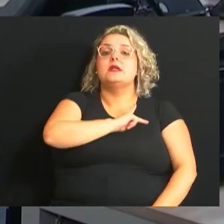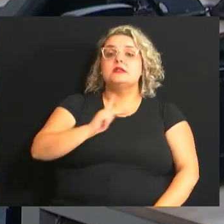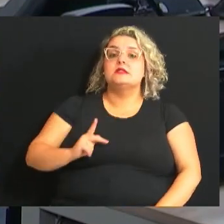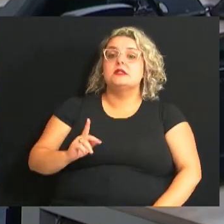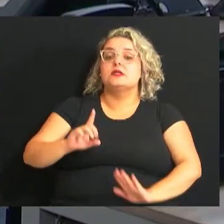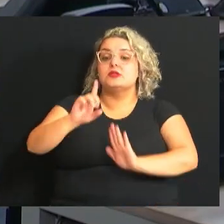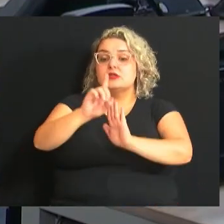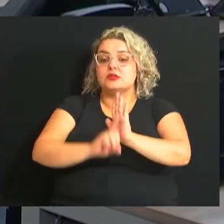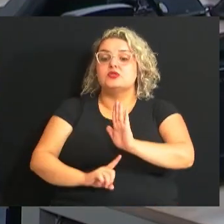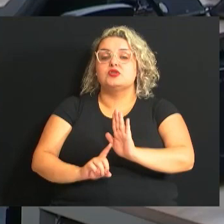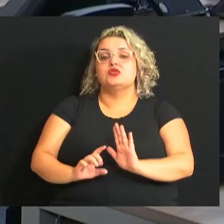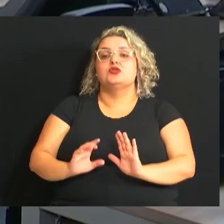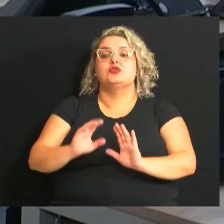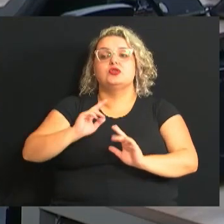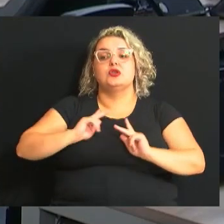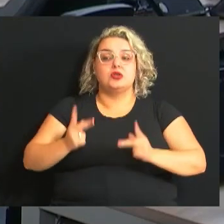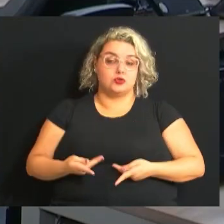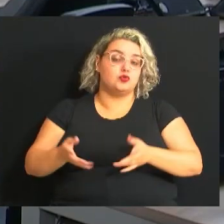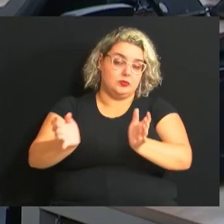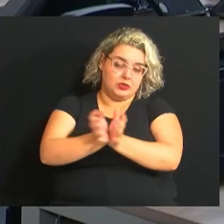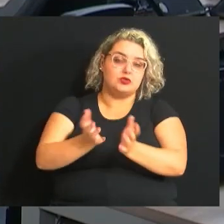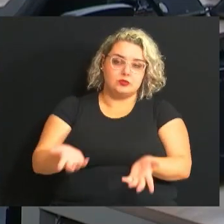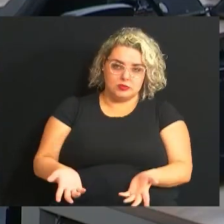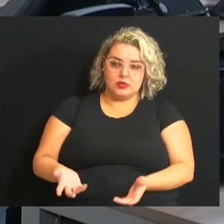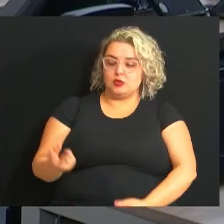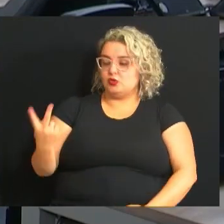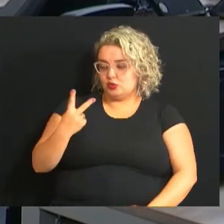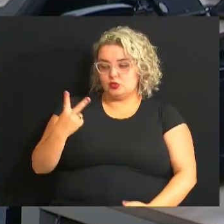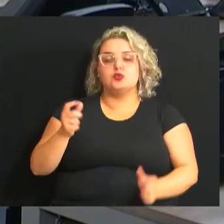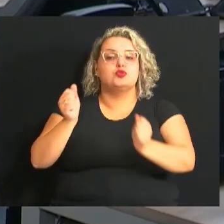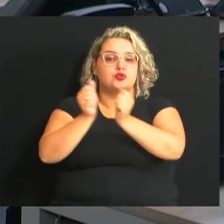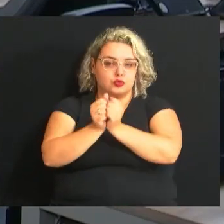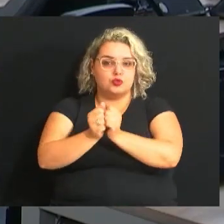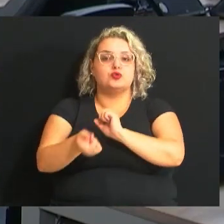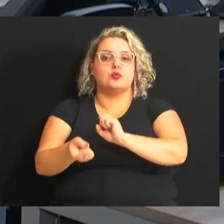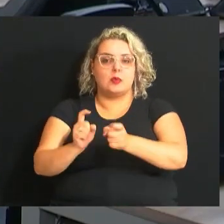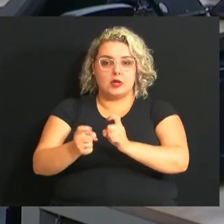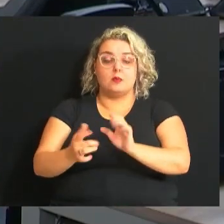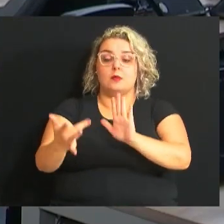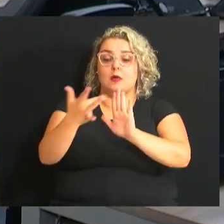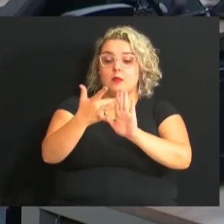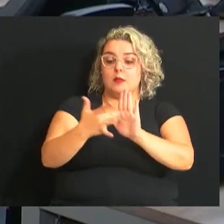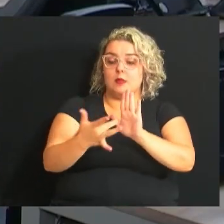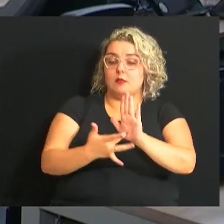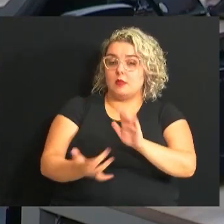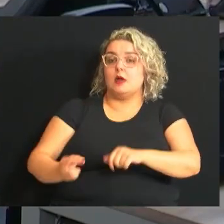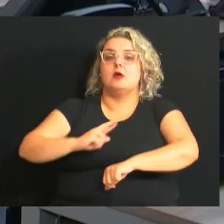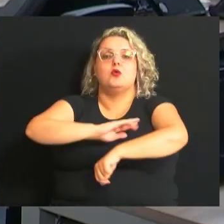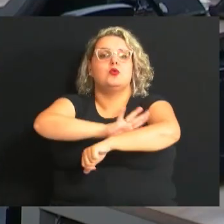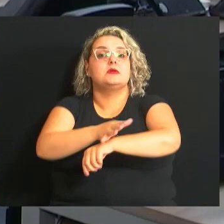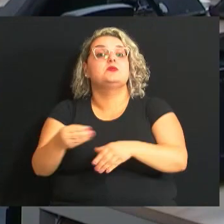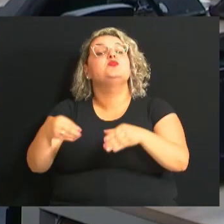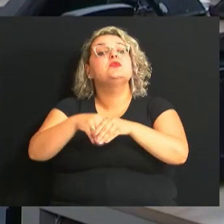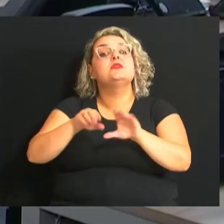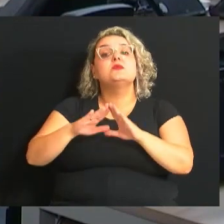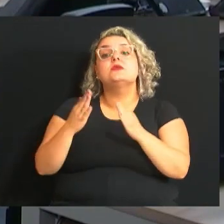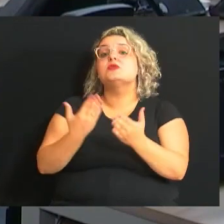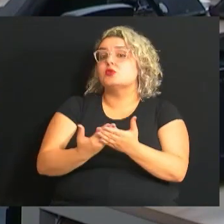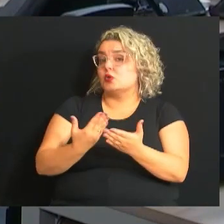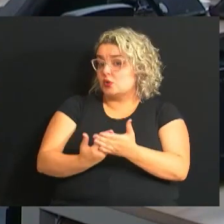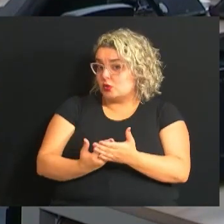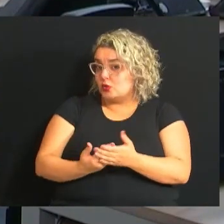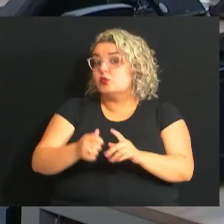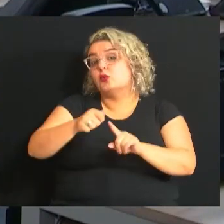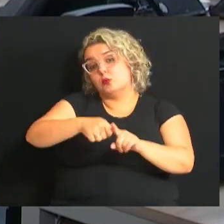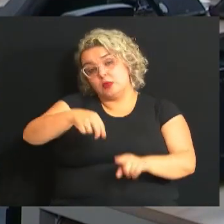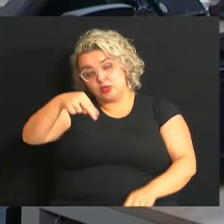fizemos uma reunião em conjunto, né, debatendo a pauta do racismo nas escolas. Justamente no mês de novembro, que é o